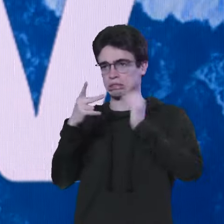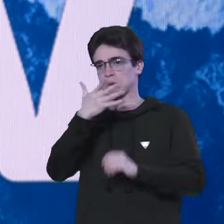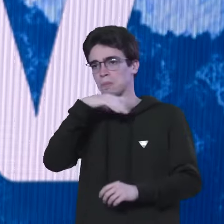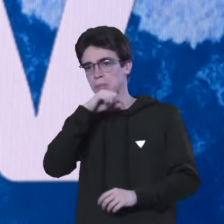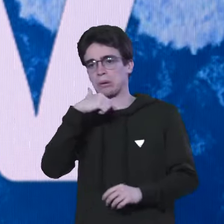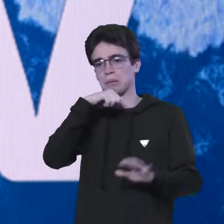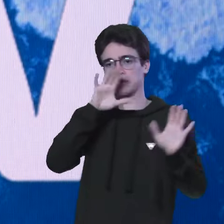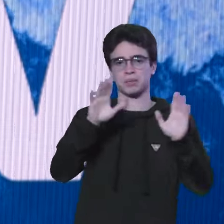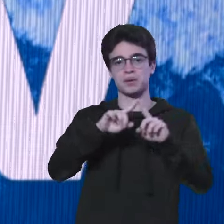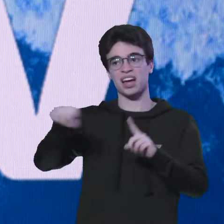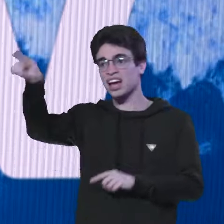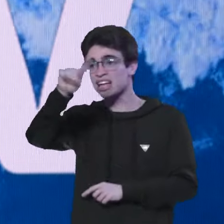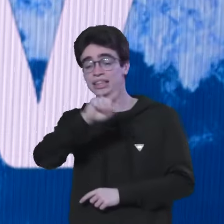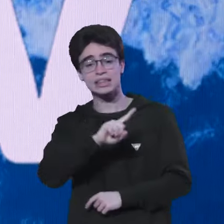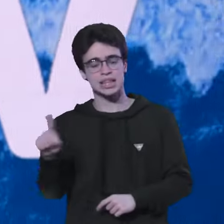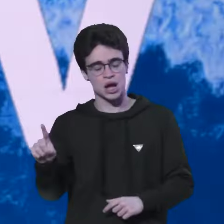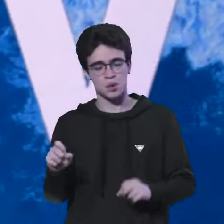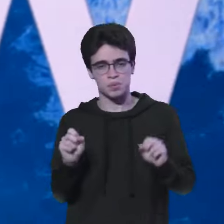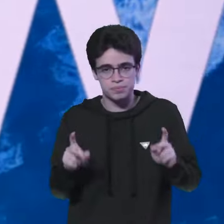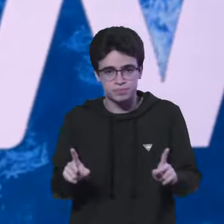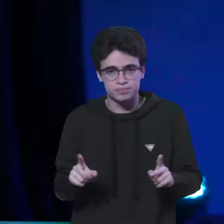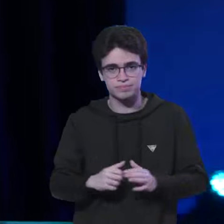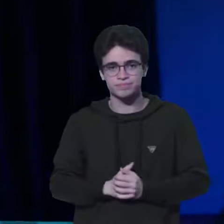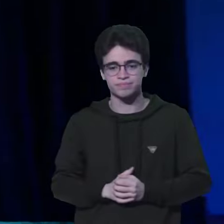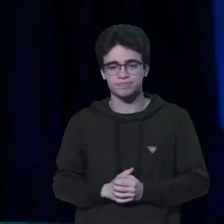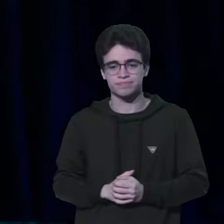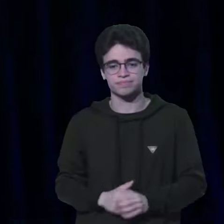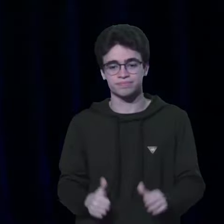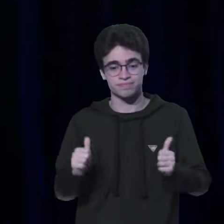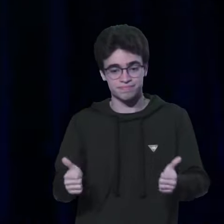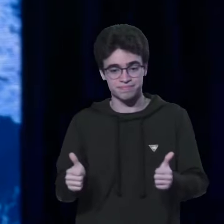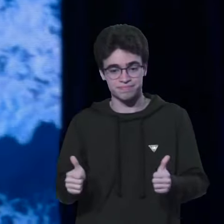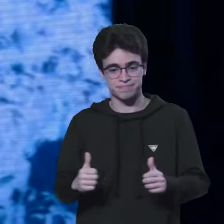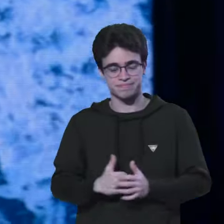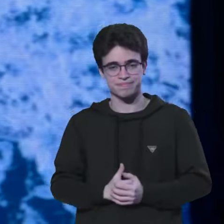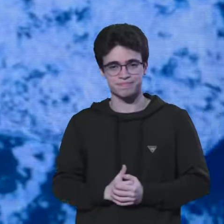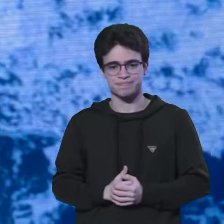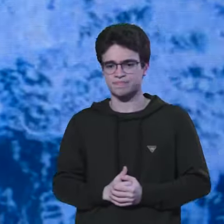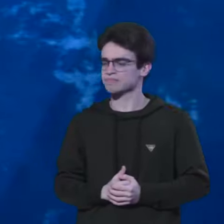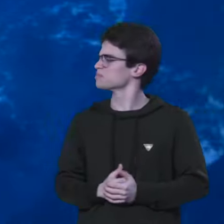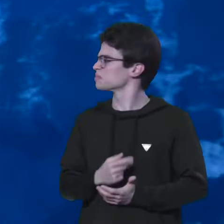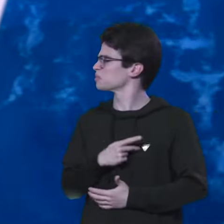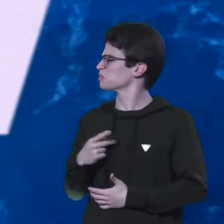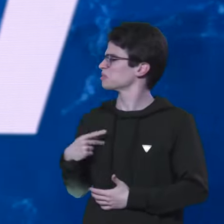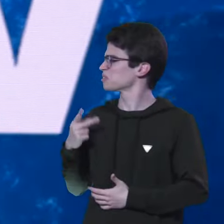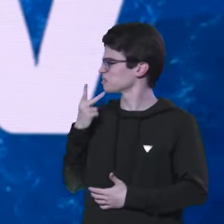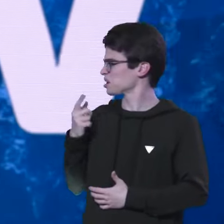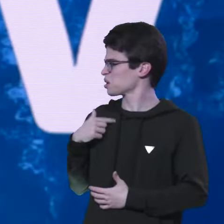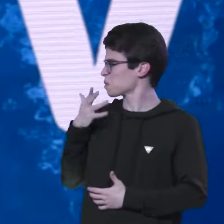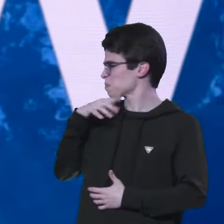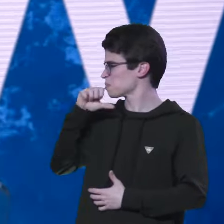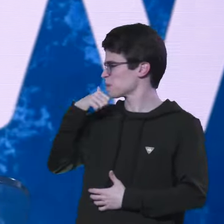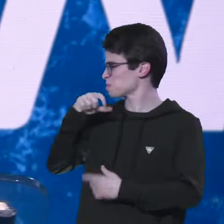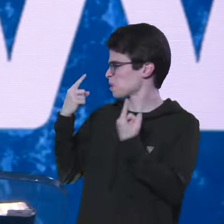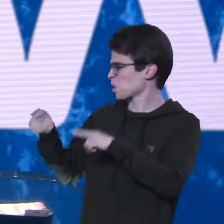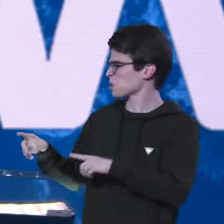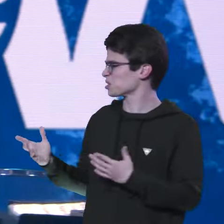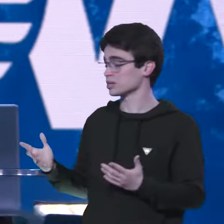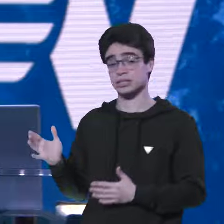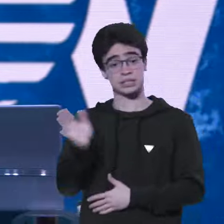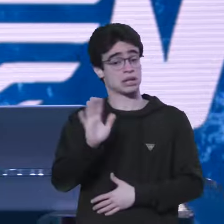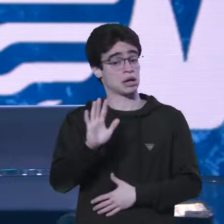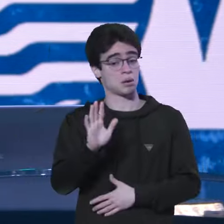sua mãe, mas com eles não, tá bom? Tá? Como assim, pastor? Você está falando para eu desrespeitar meus pais? Óbvio que não,